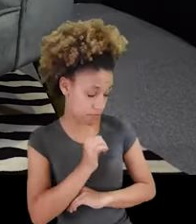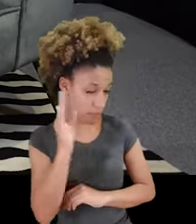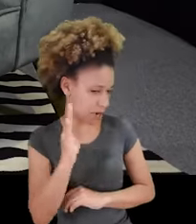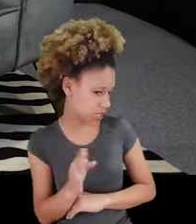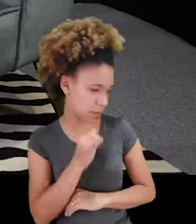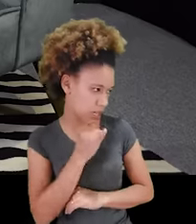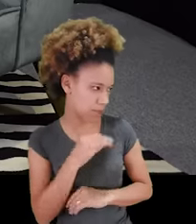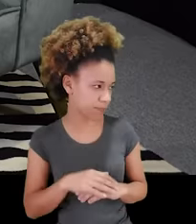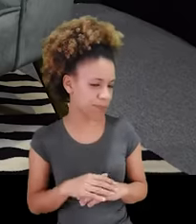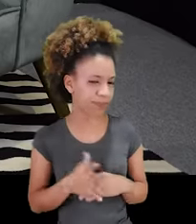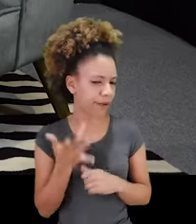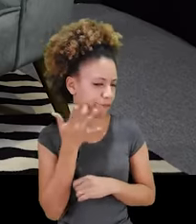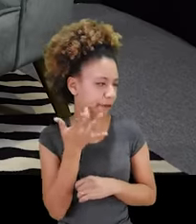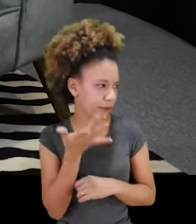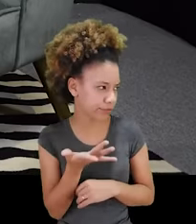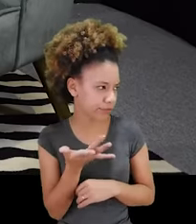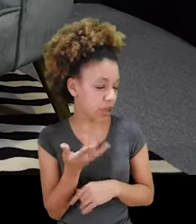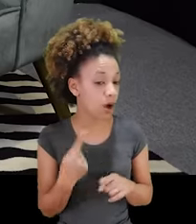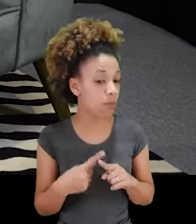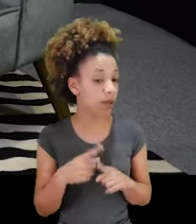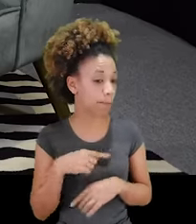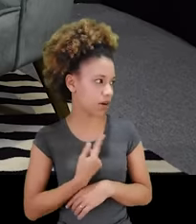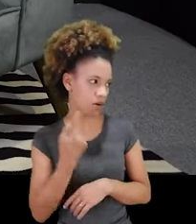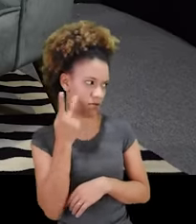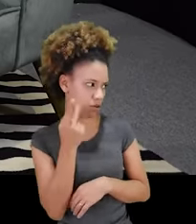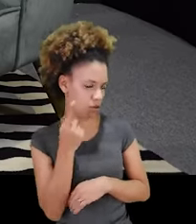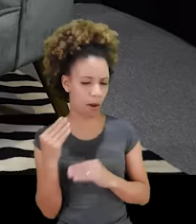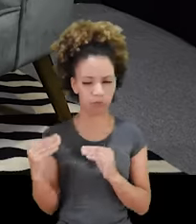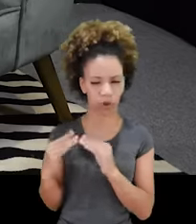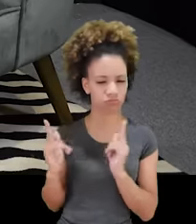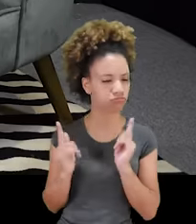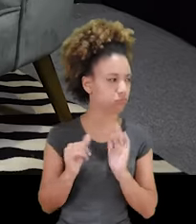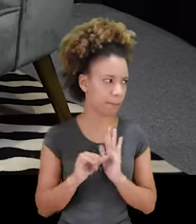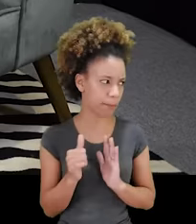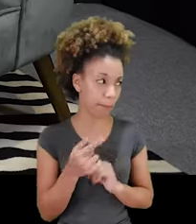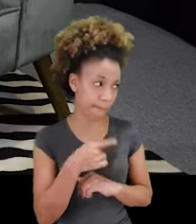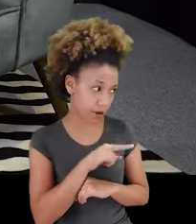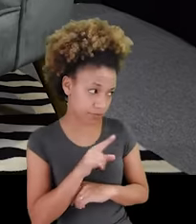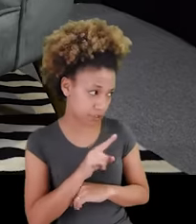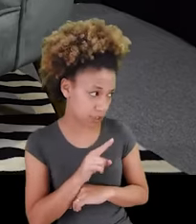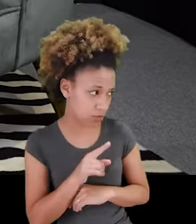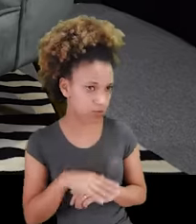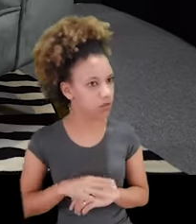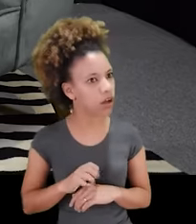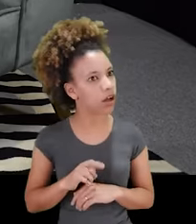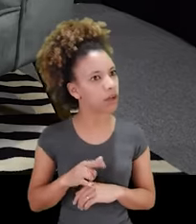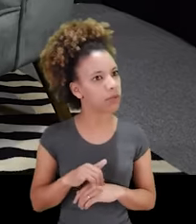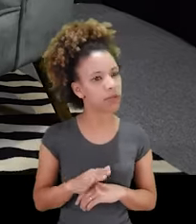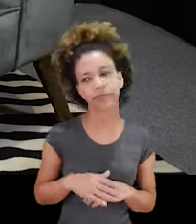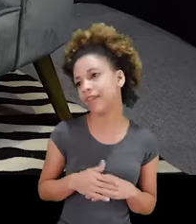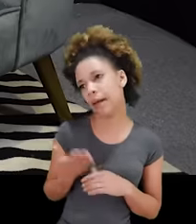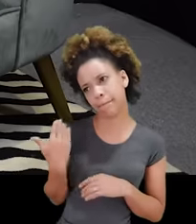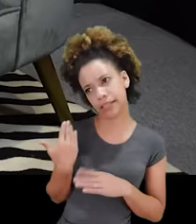Do tipo, a mulher brasileira é fácil. Uhum. Porque pra gente é normal ficar na balada da primeira vez, pra vocês não. Uhum. Oi, Emily. Então, meu